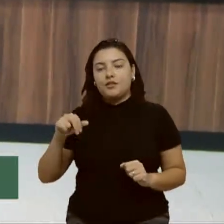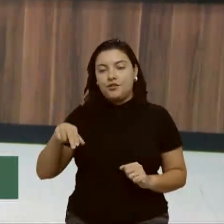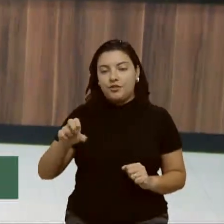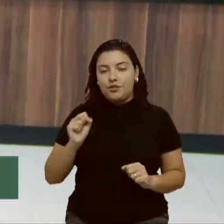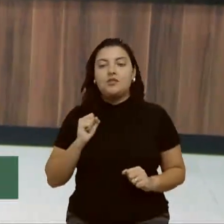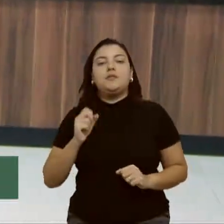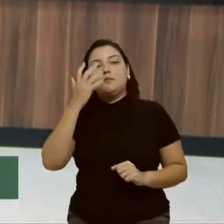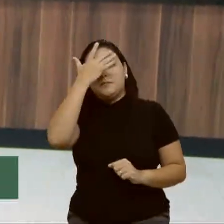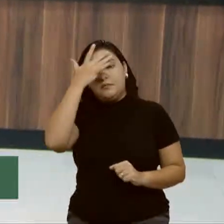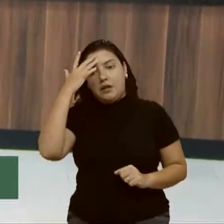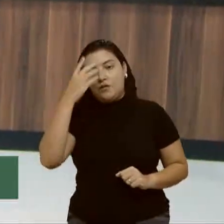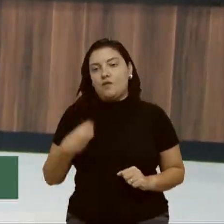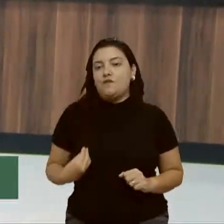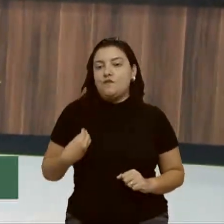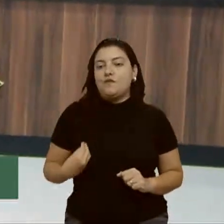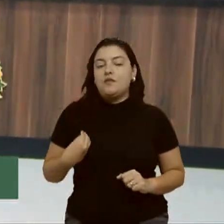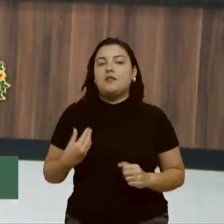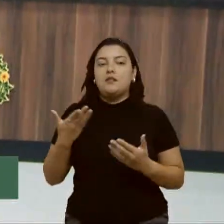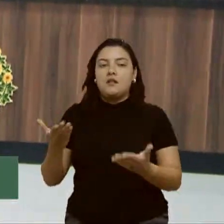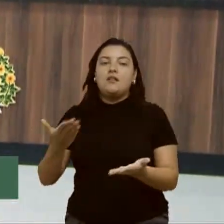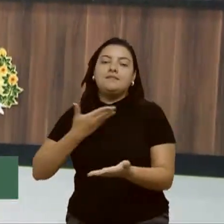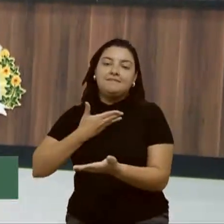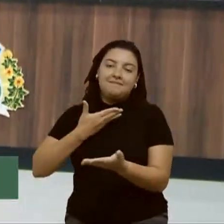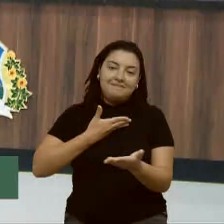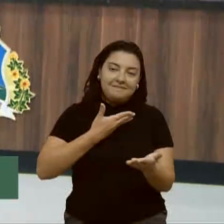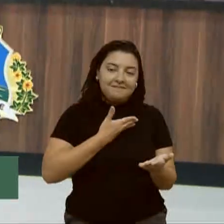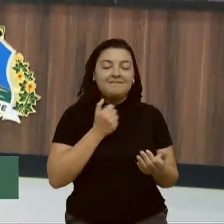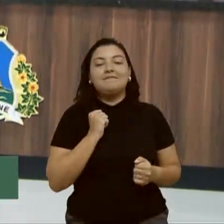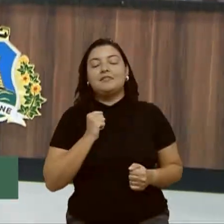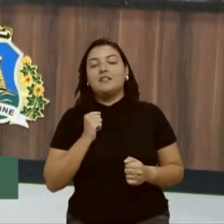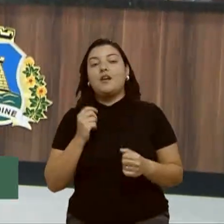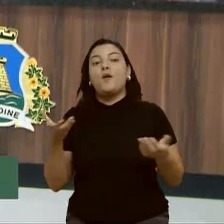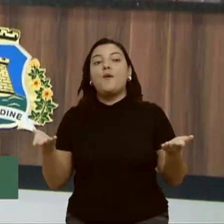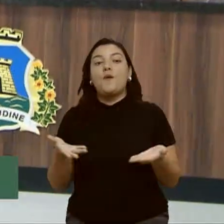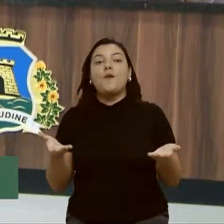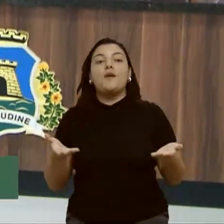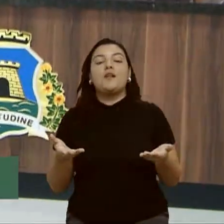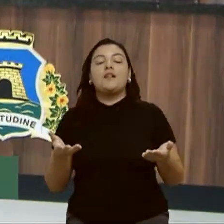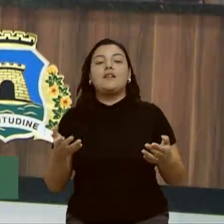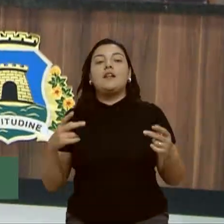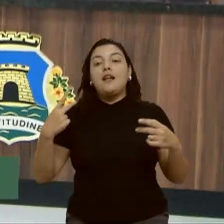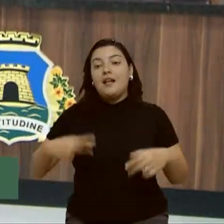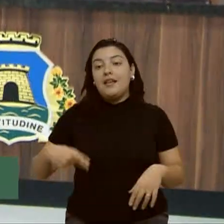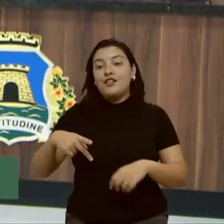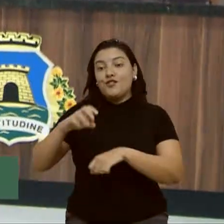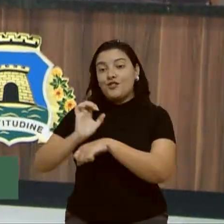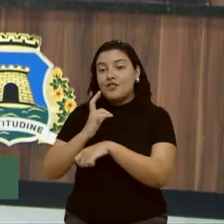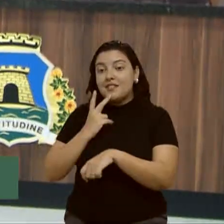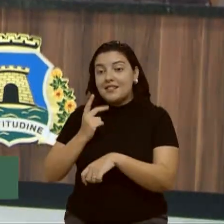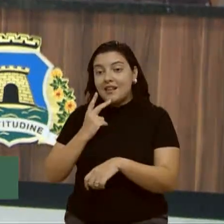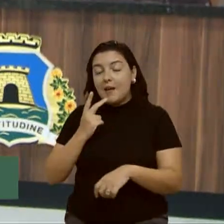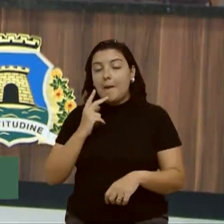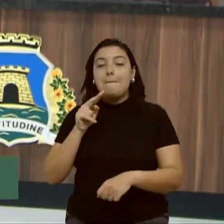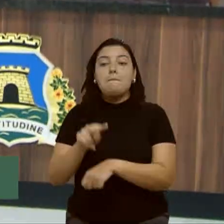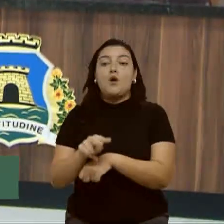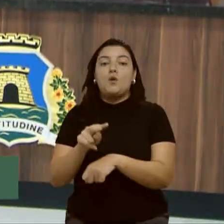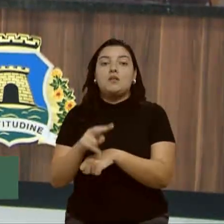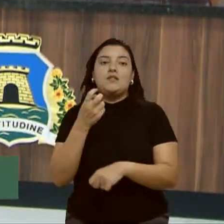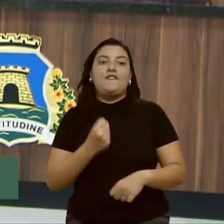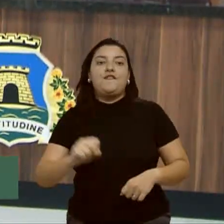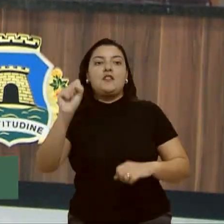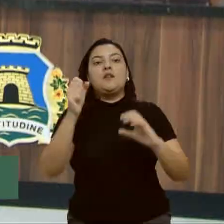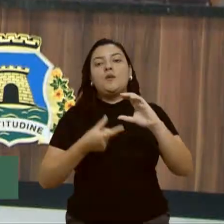Demais autoridades presentes, inclusive os meus colegas, né, membros aí do sistema, no nosso caso aqui estadual, né, de proteção e defesa do